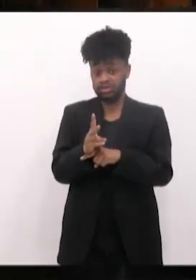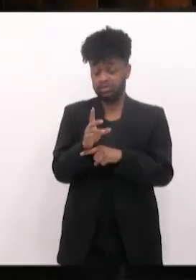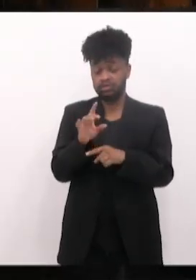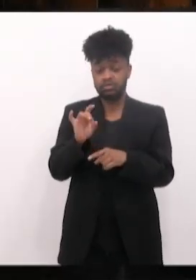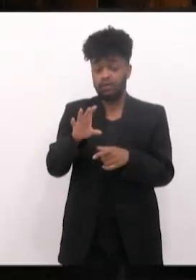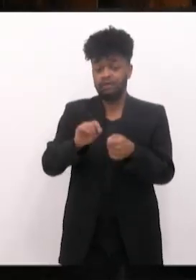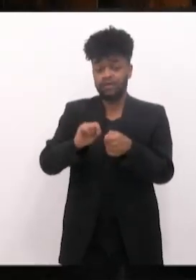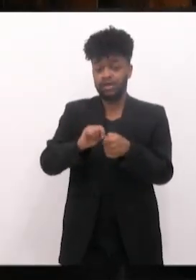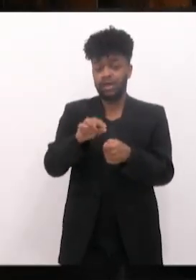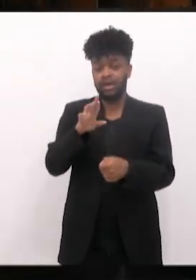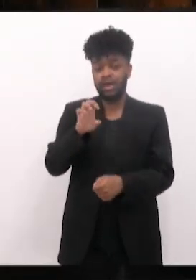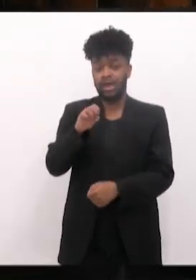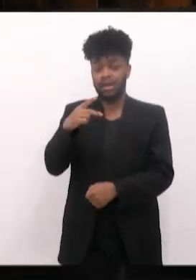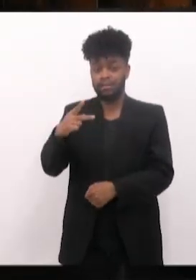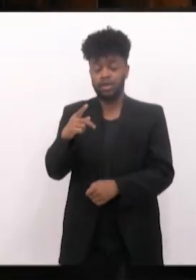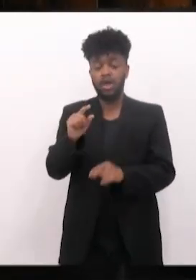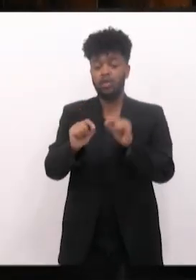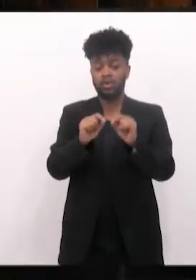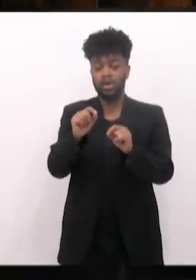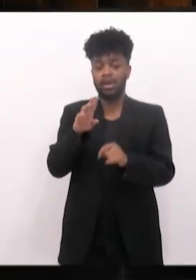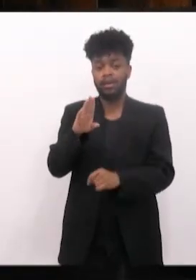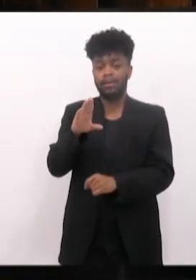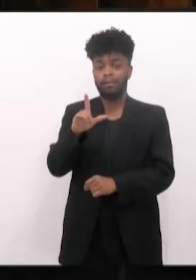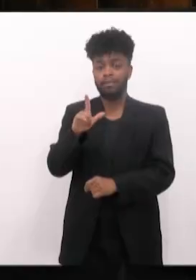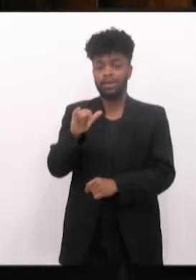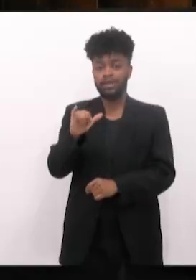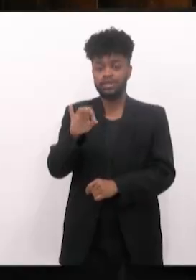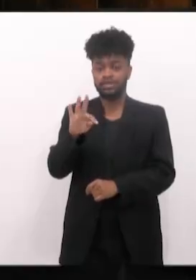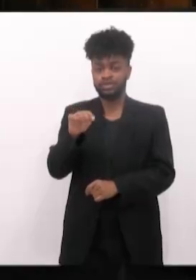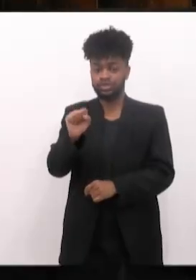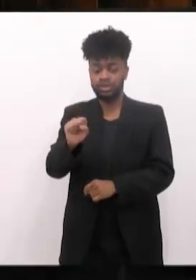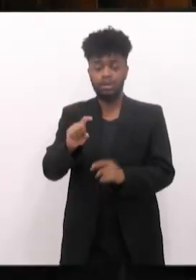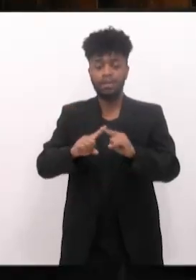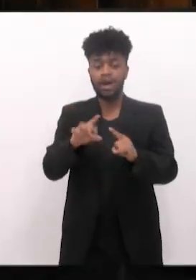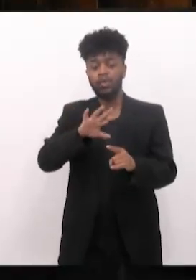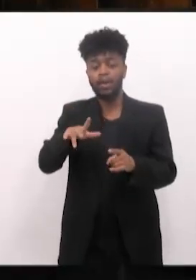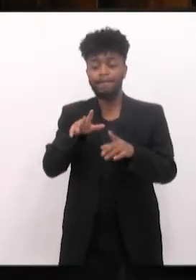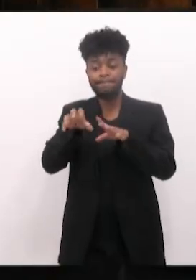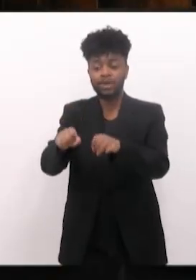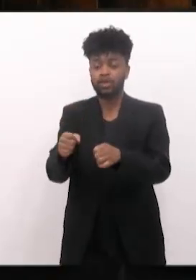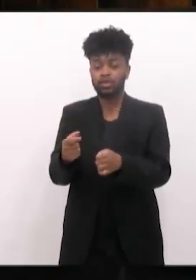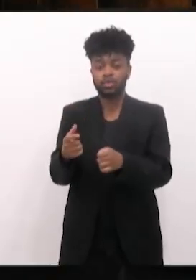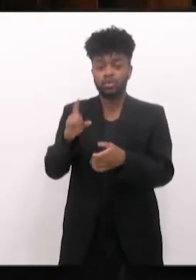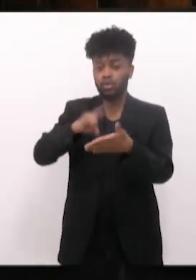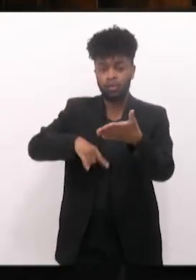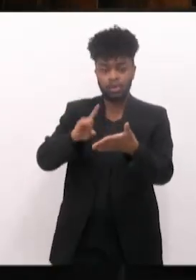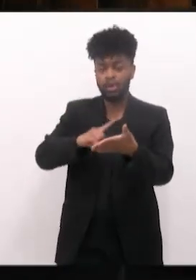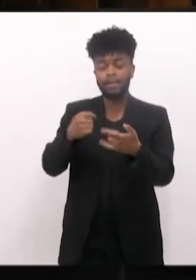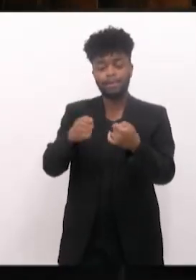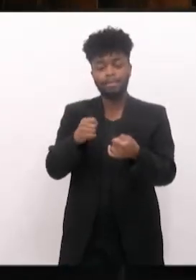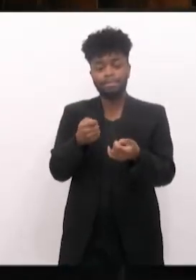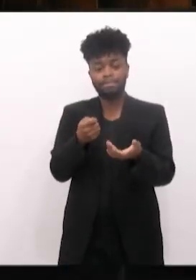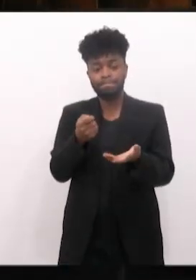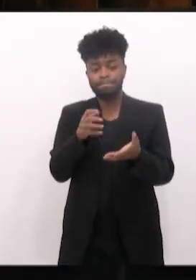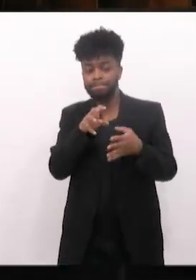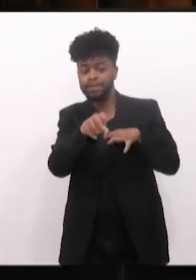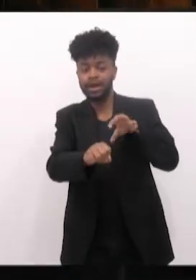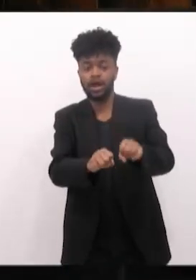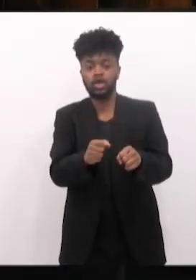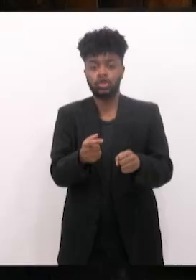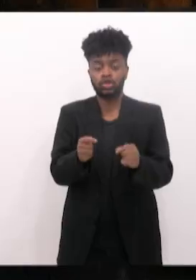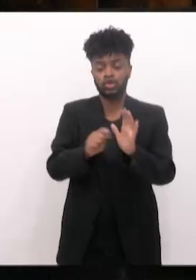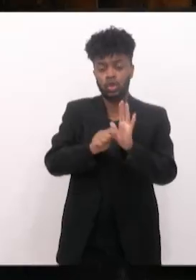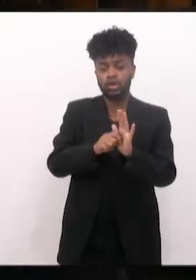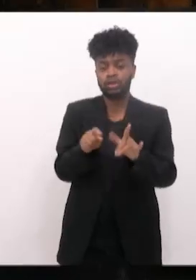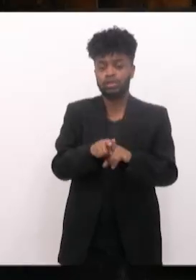rap. Para quem não sabe, é a famosa blitz, mas não é para pegar documento não, é droga e arma. O vagabundo em Duque de Caxias